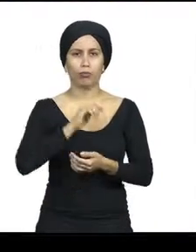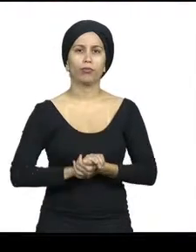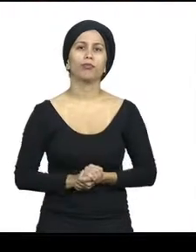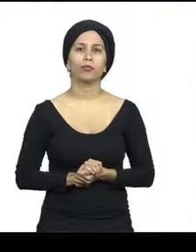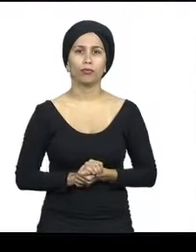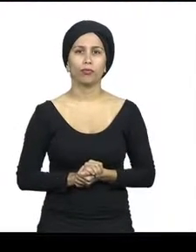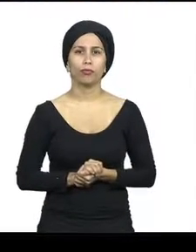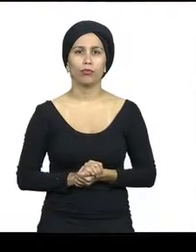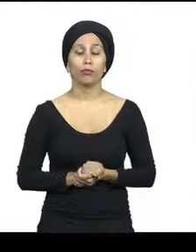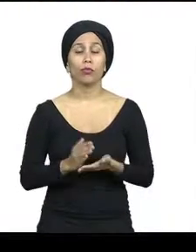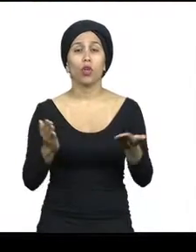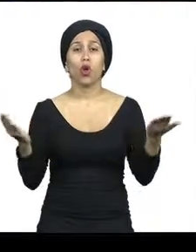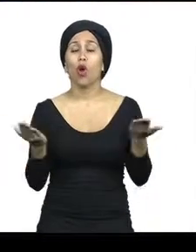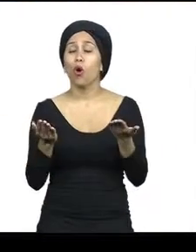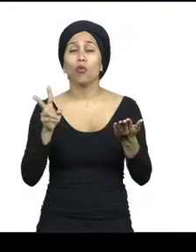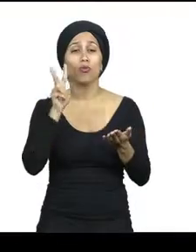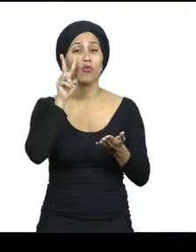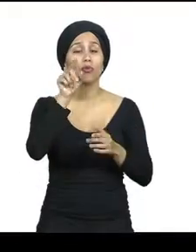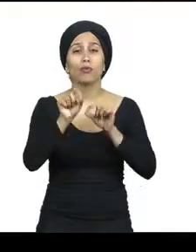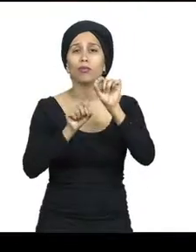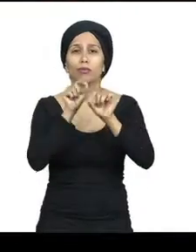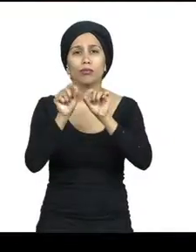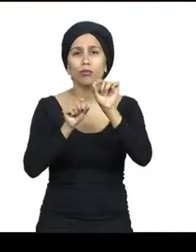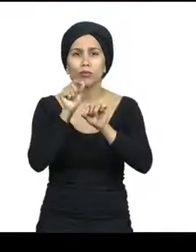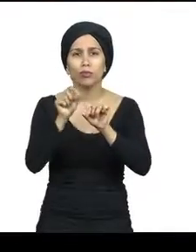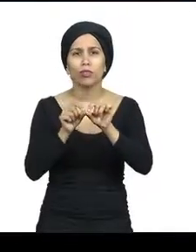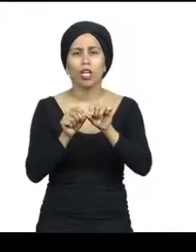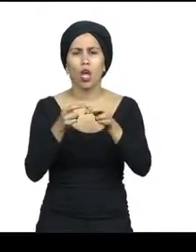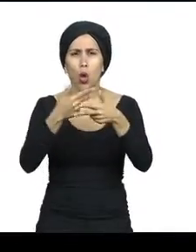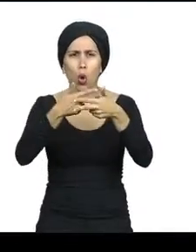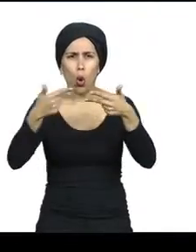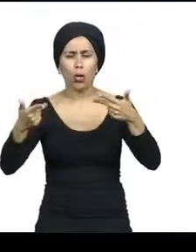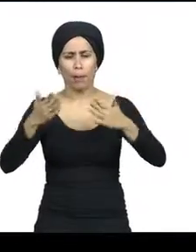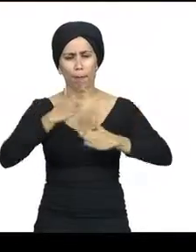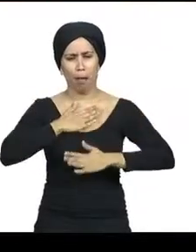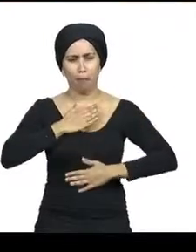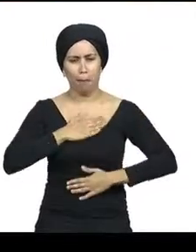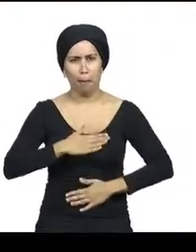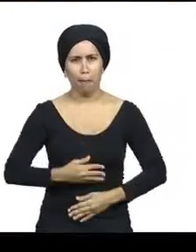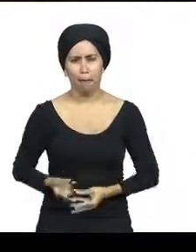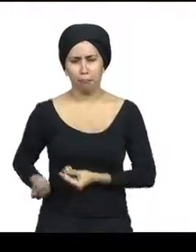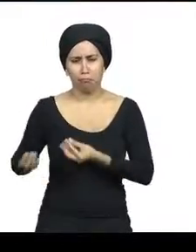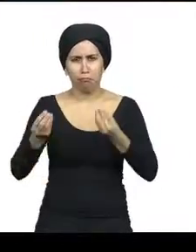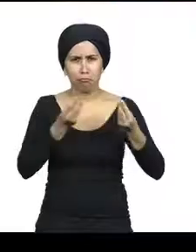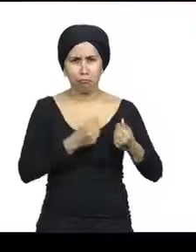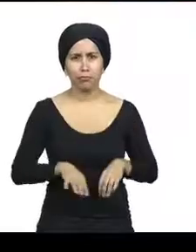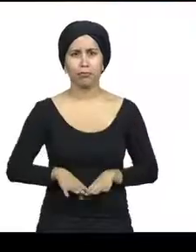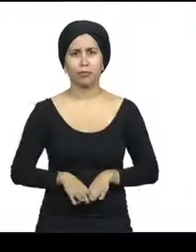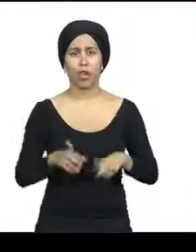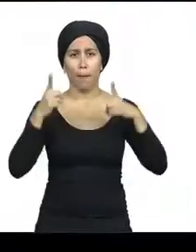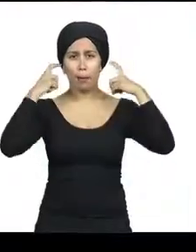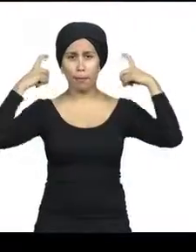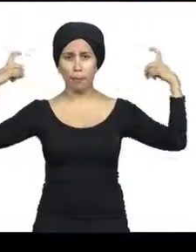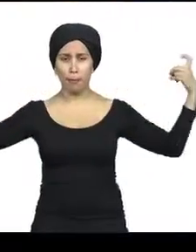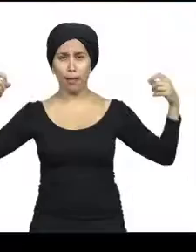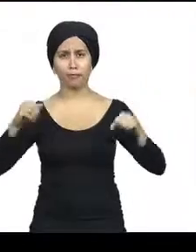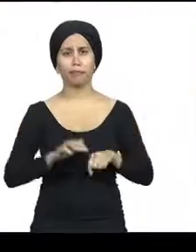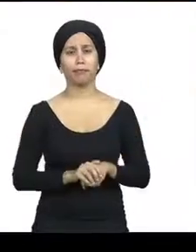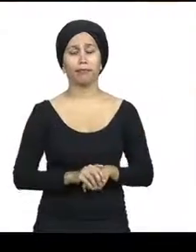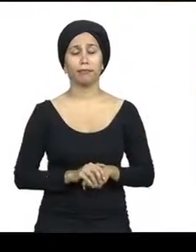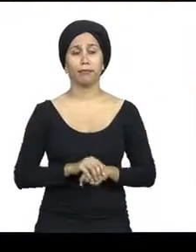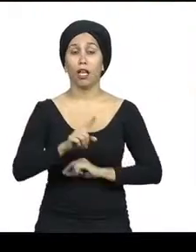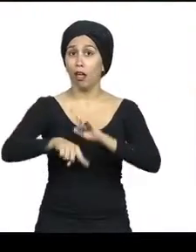Hoje você viu agentes químicos como poeira, agentes físicos como ruídos e ainda que os